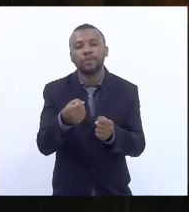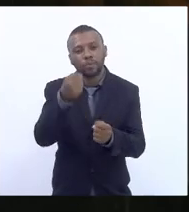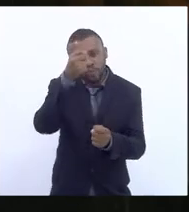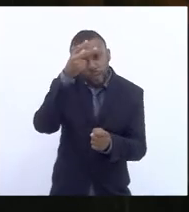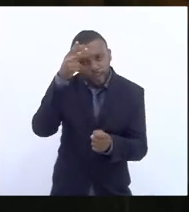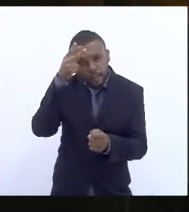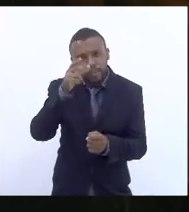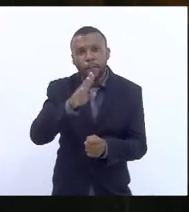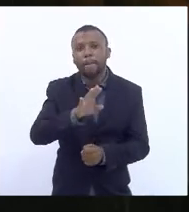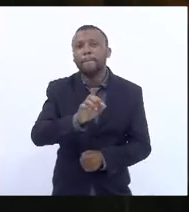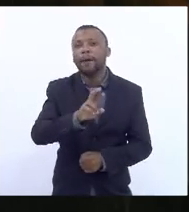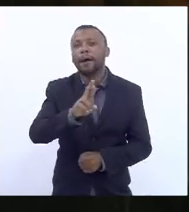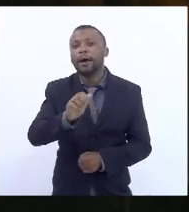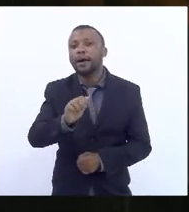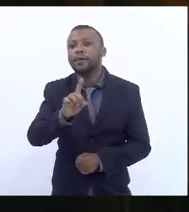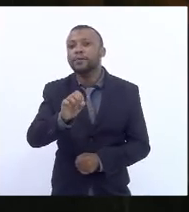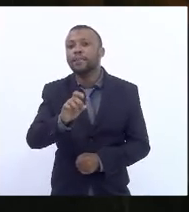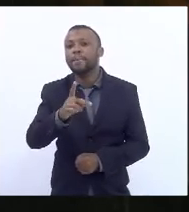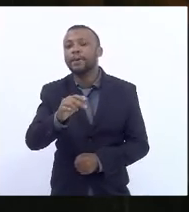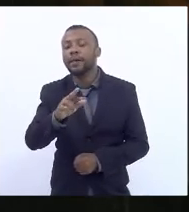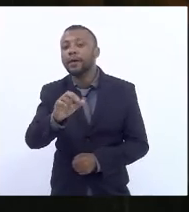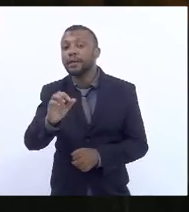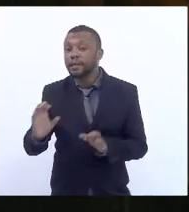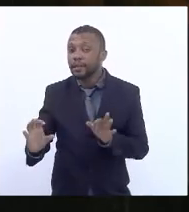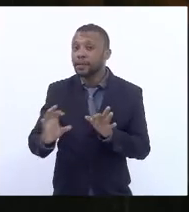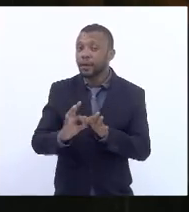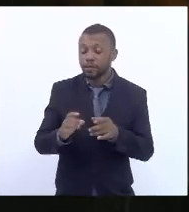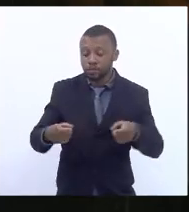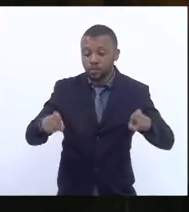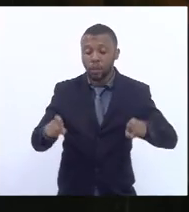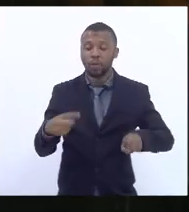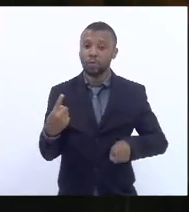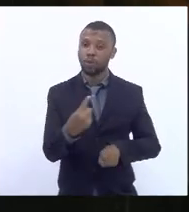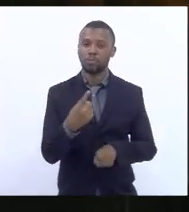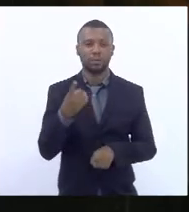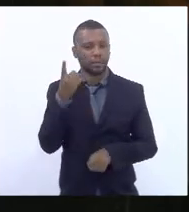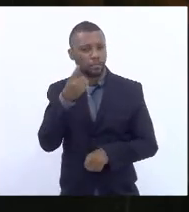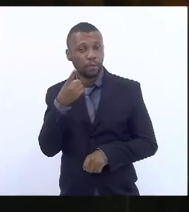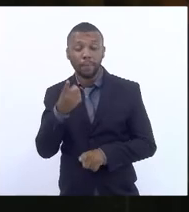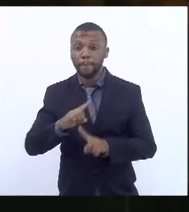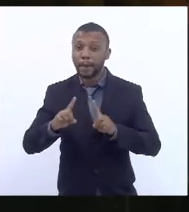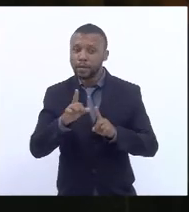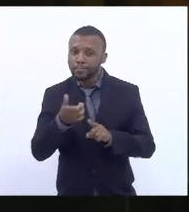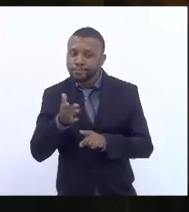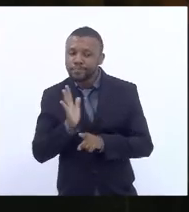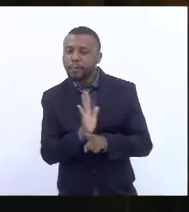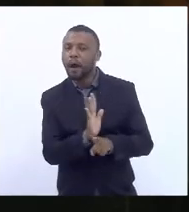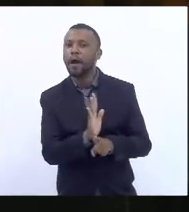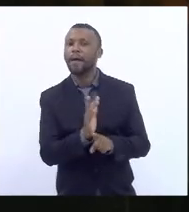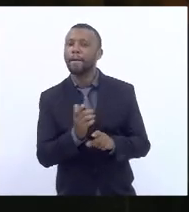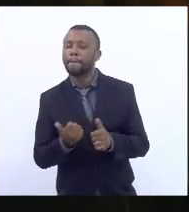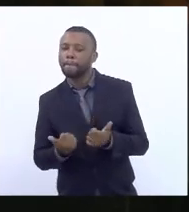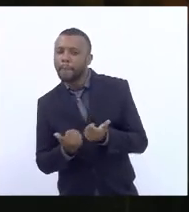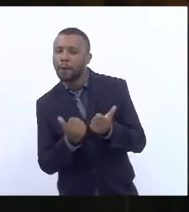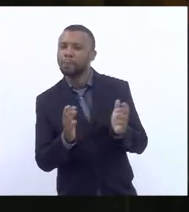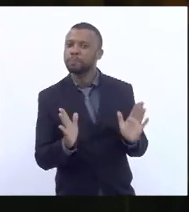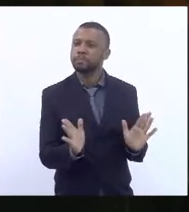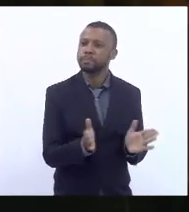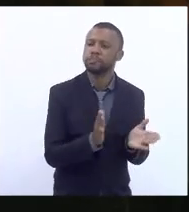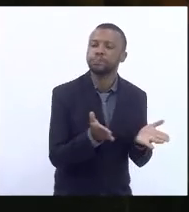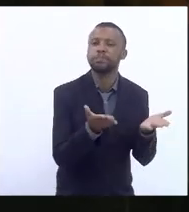do nosso mandato, mas às vezes que a gente colocou ali a nossa força para poder avançar no